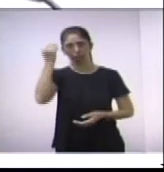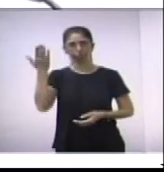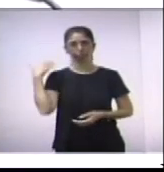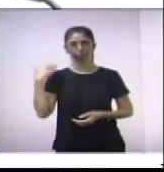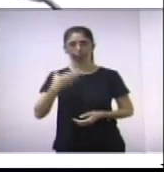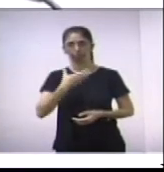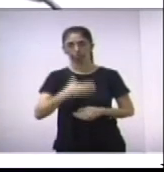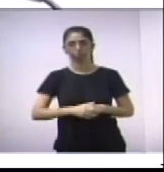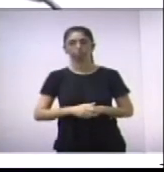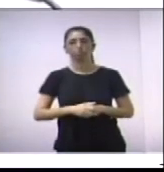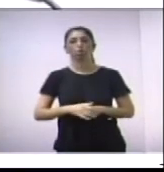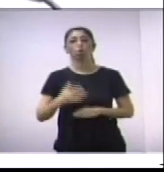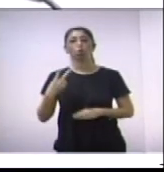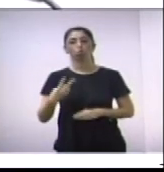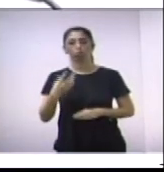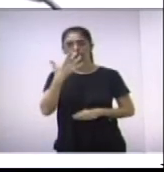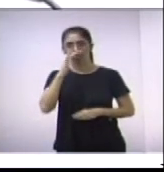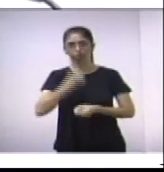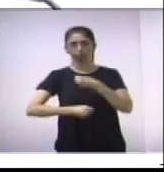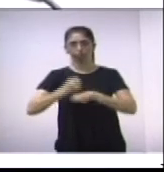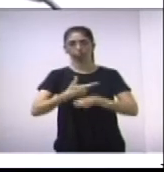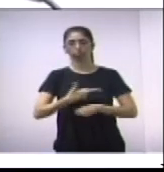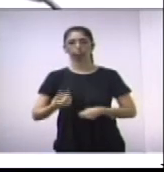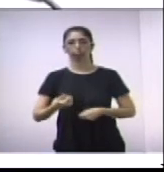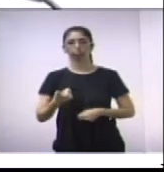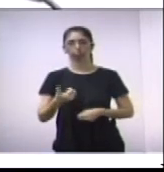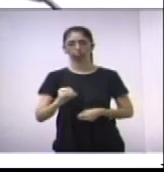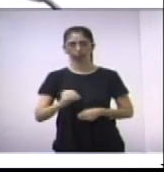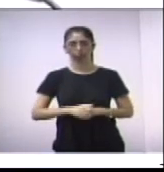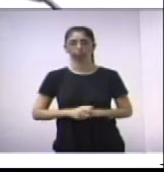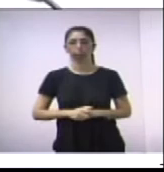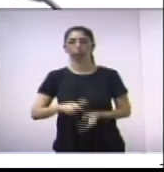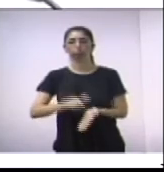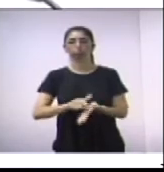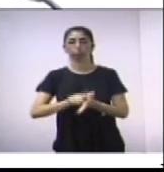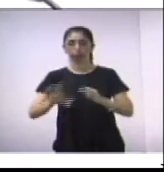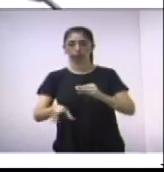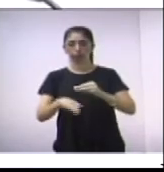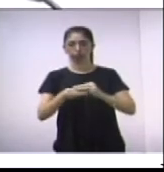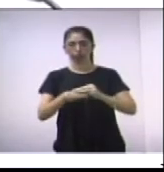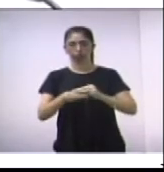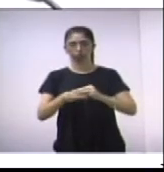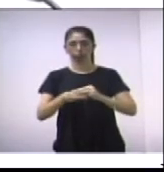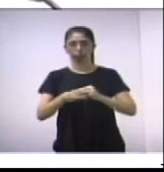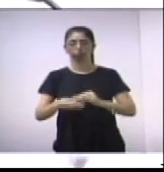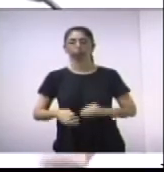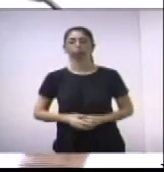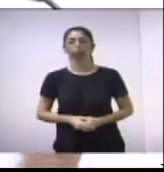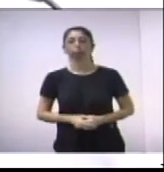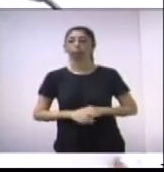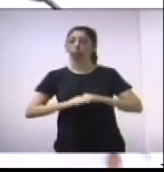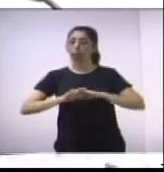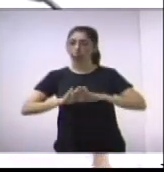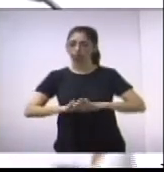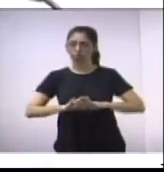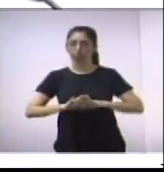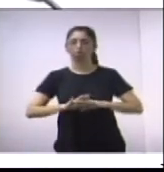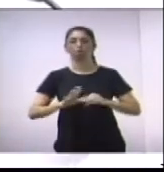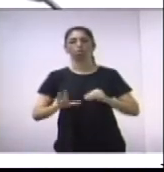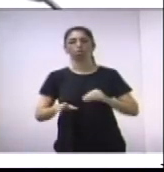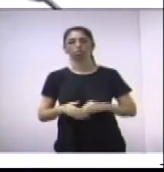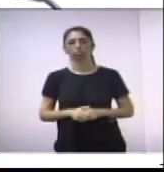Júnior em 2 de fevereiro de 2010, nos termos do documento em anexo. 45. Ademais,